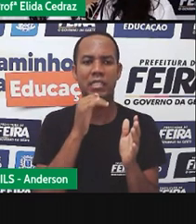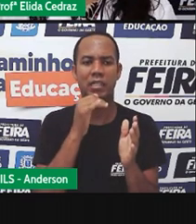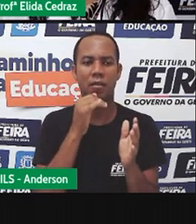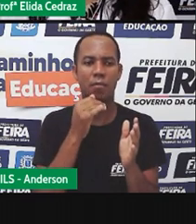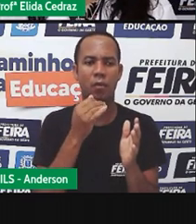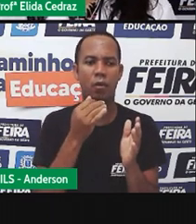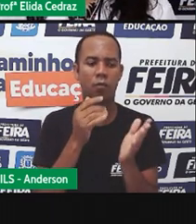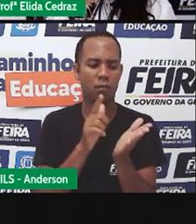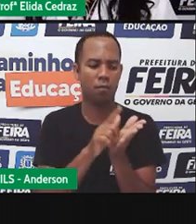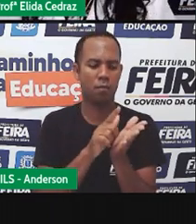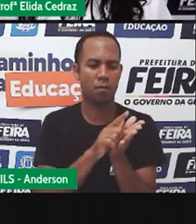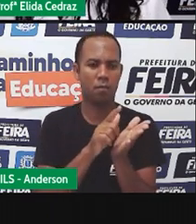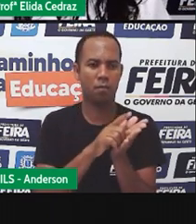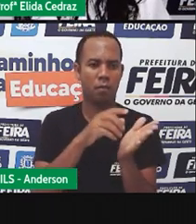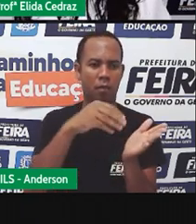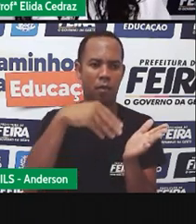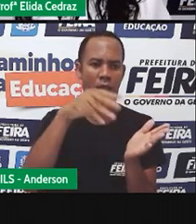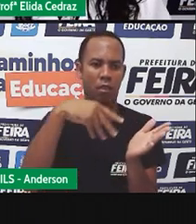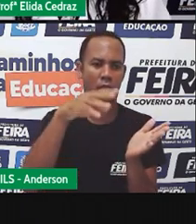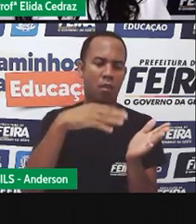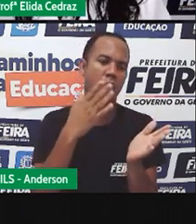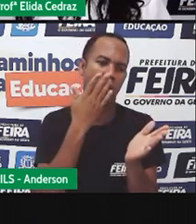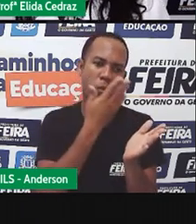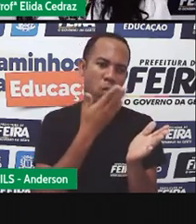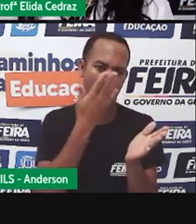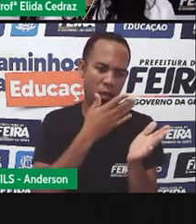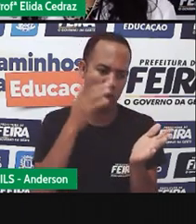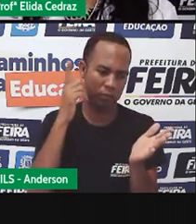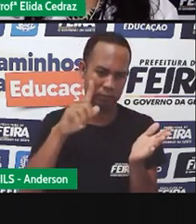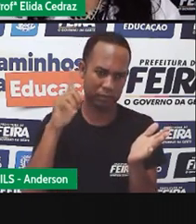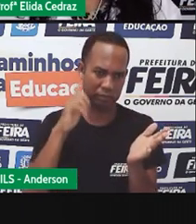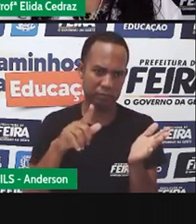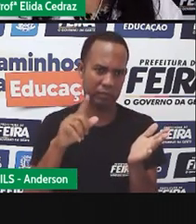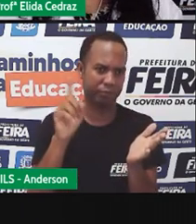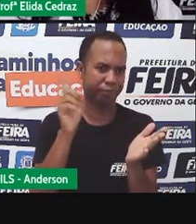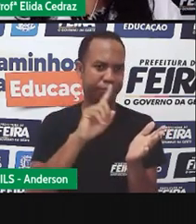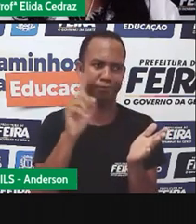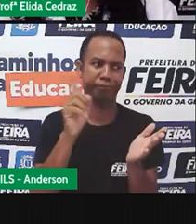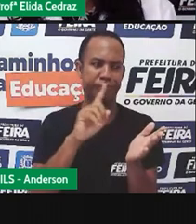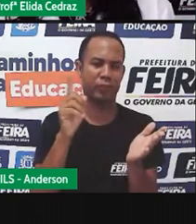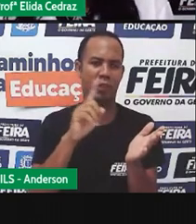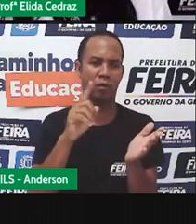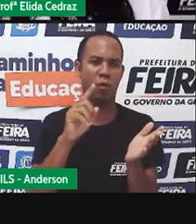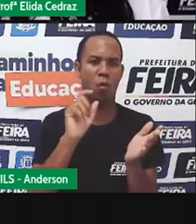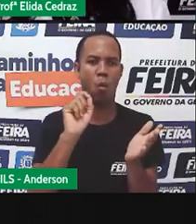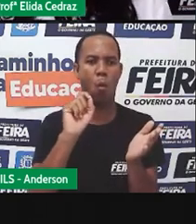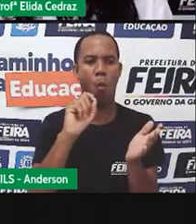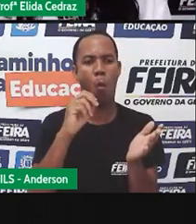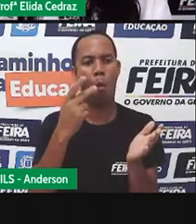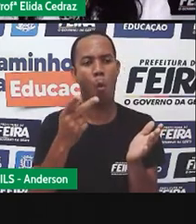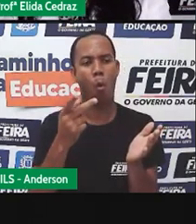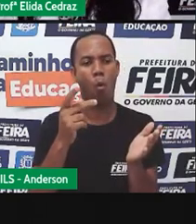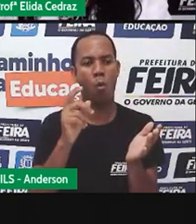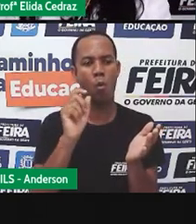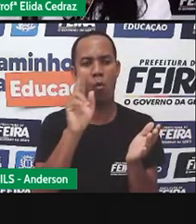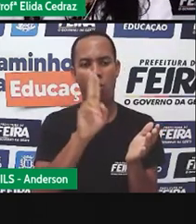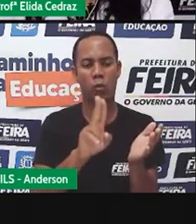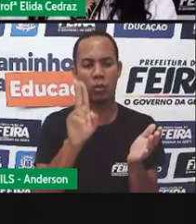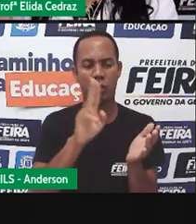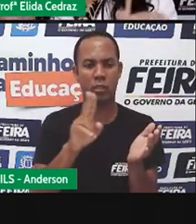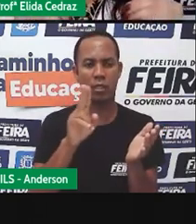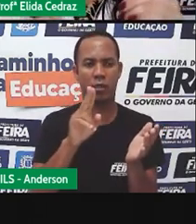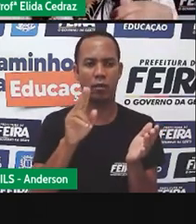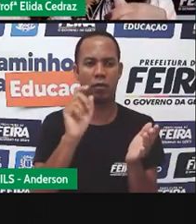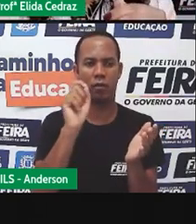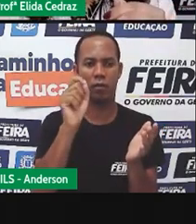plástico? Conseguiria? Usar um palito de papel. Esse palito, você sabe